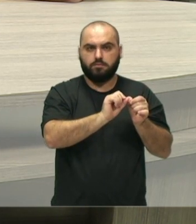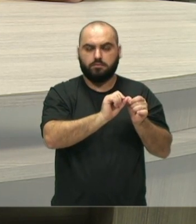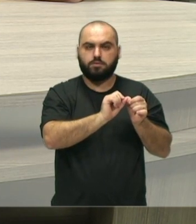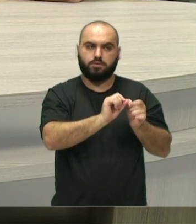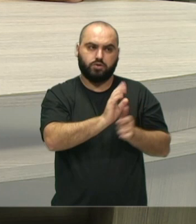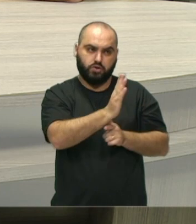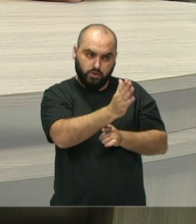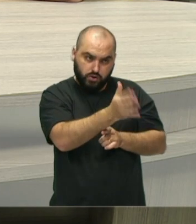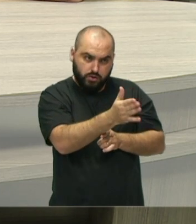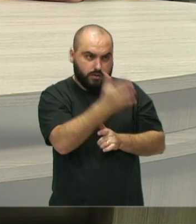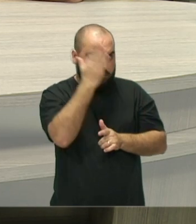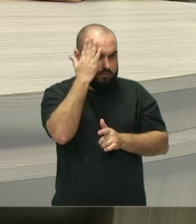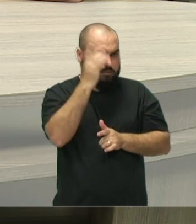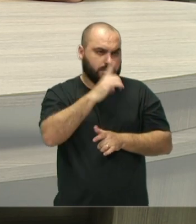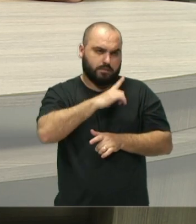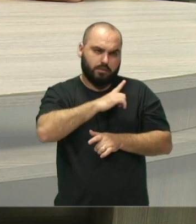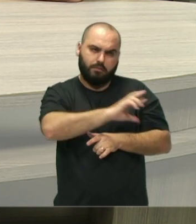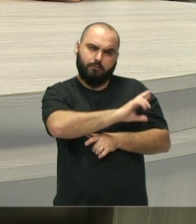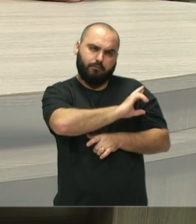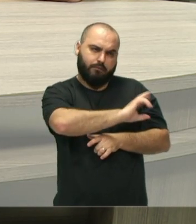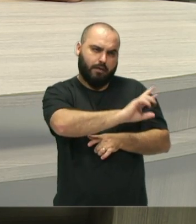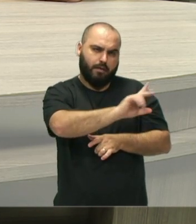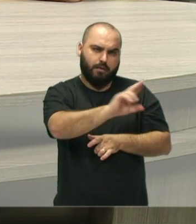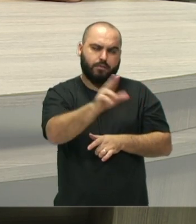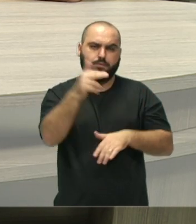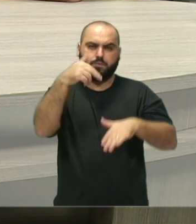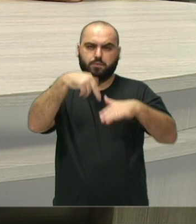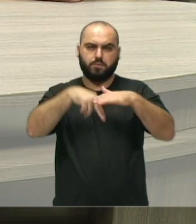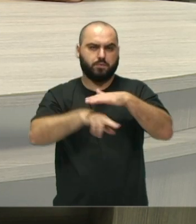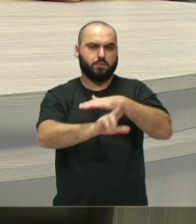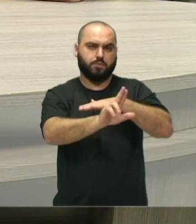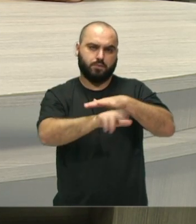já tem inúmeros túneis submersos